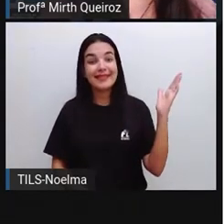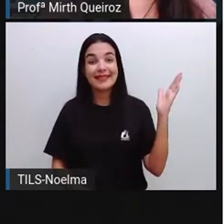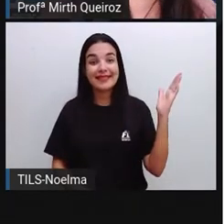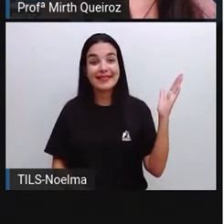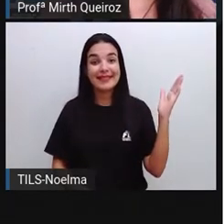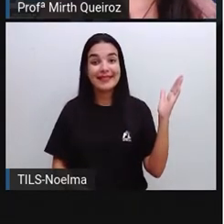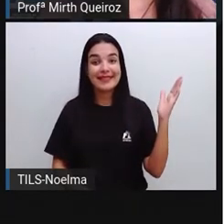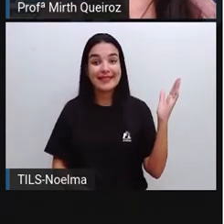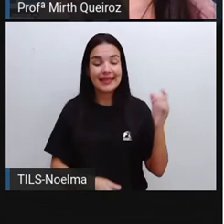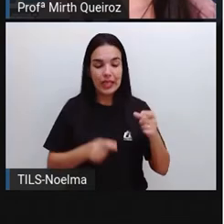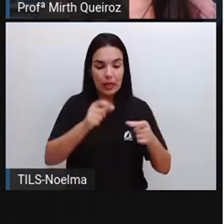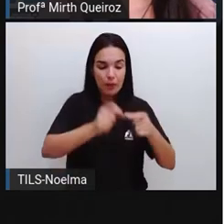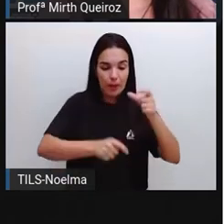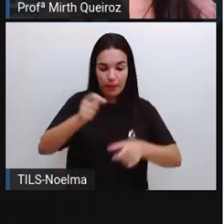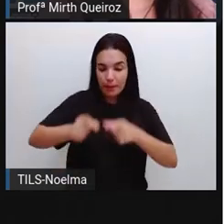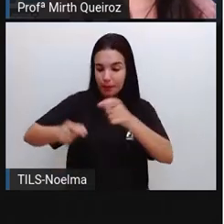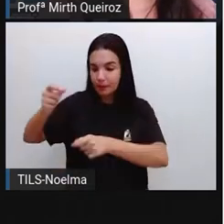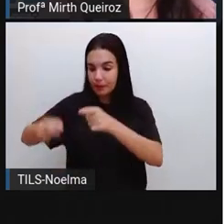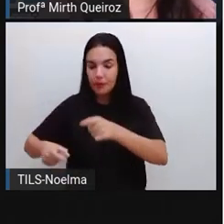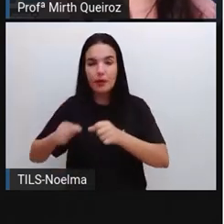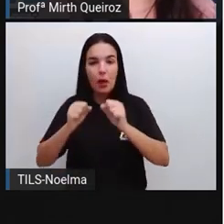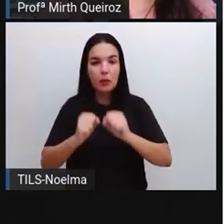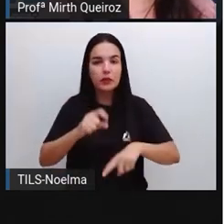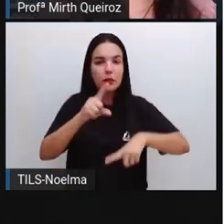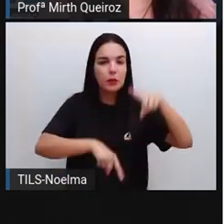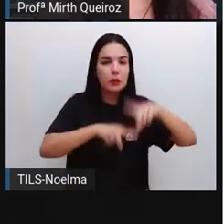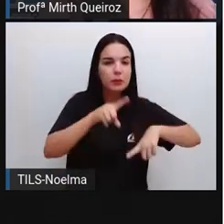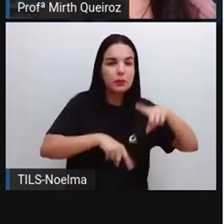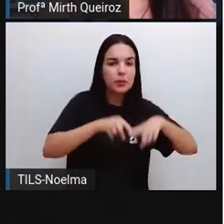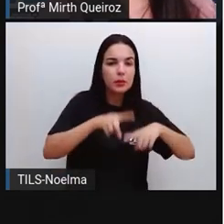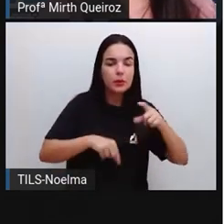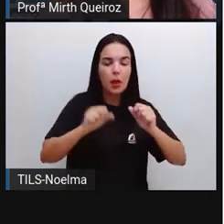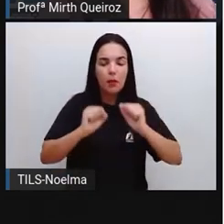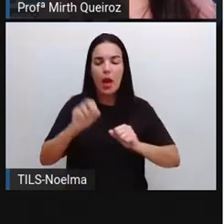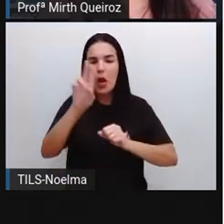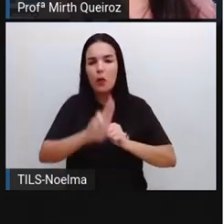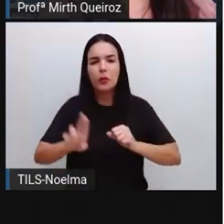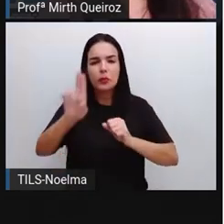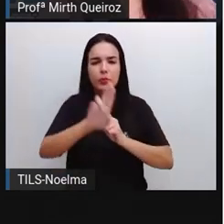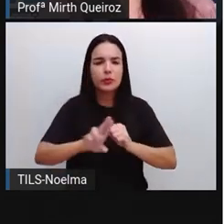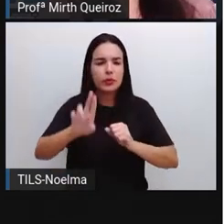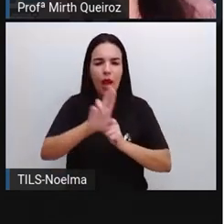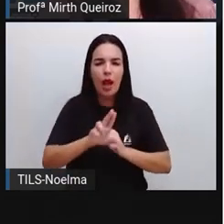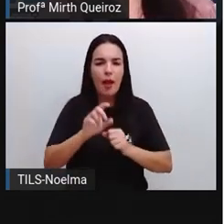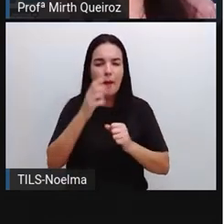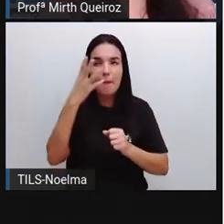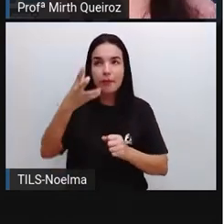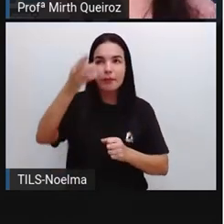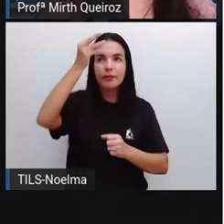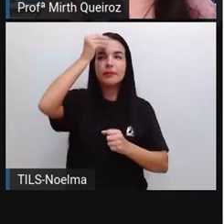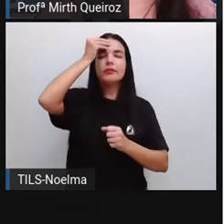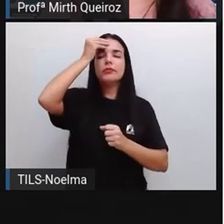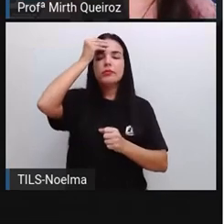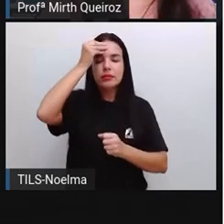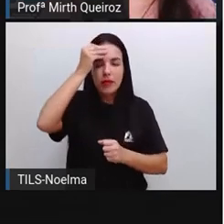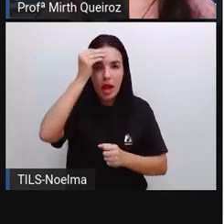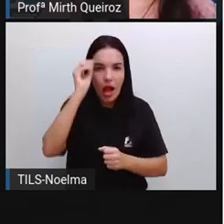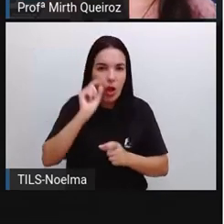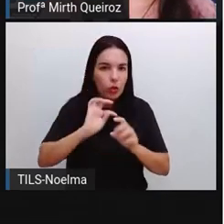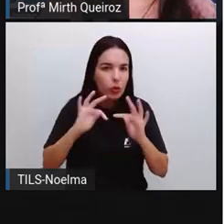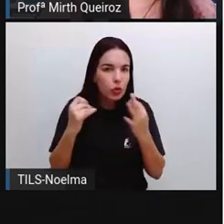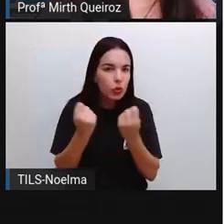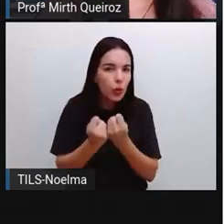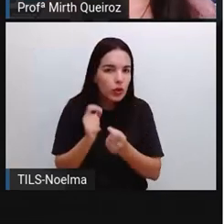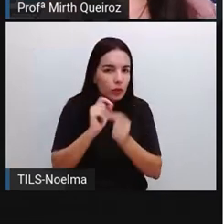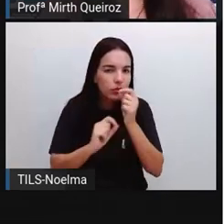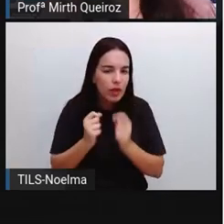é e quais são os materiais que a gente pode utilizar aí para que a gente possa compreender melhor em